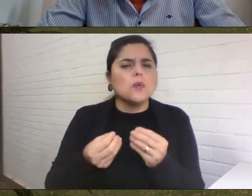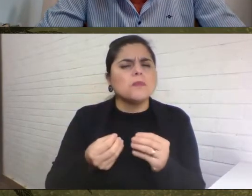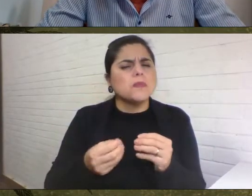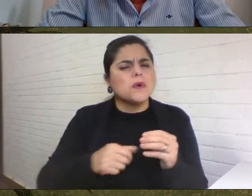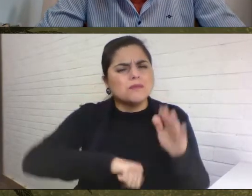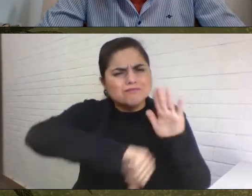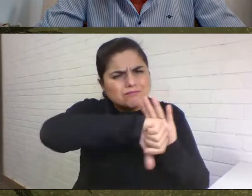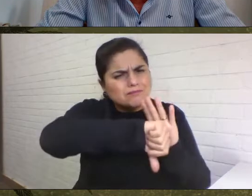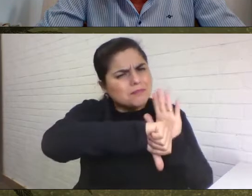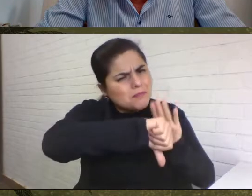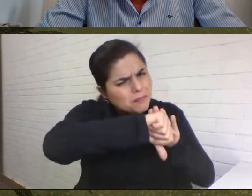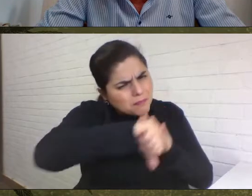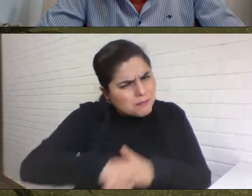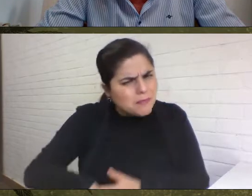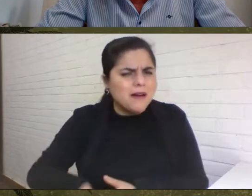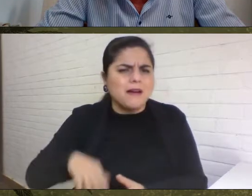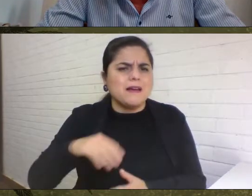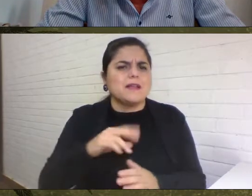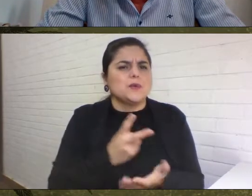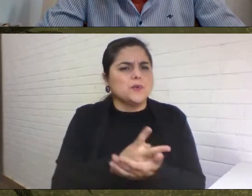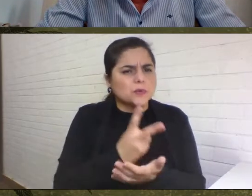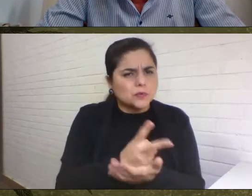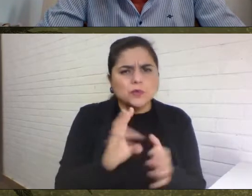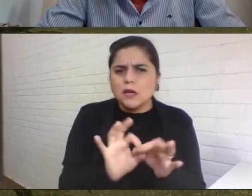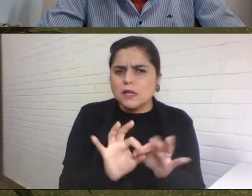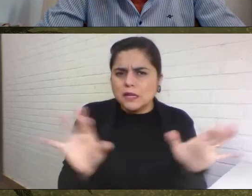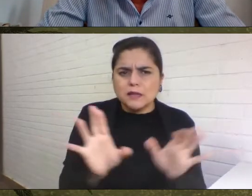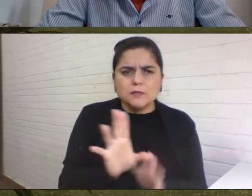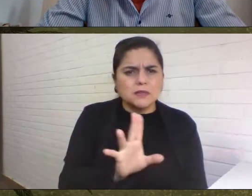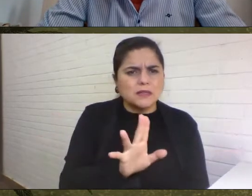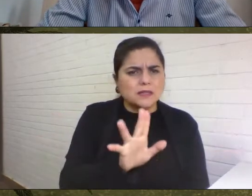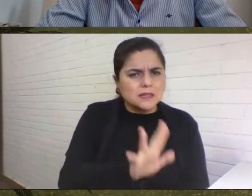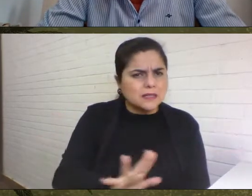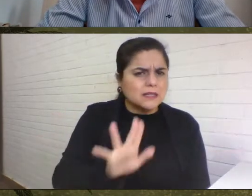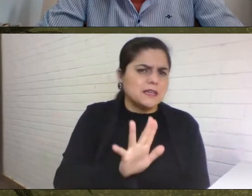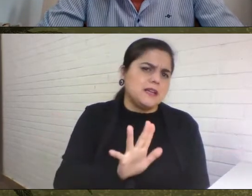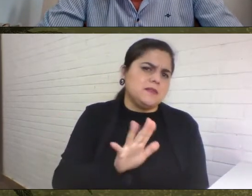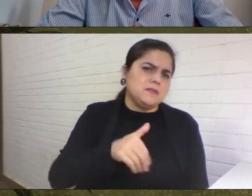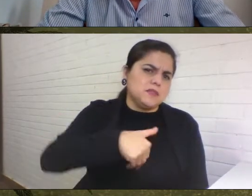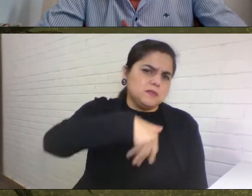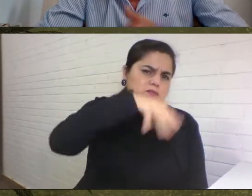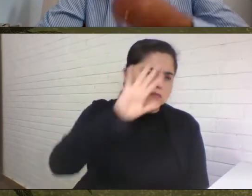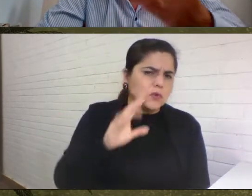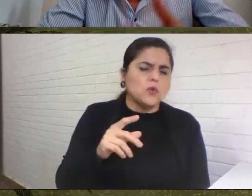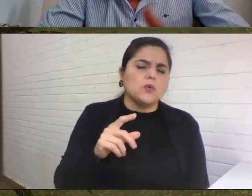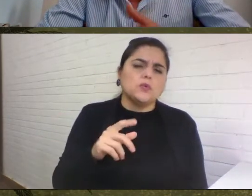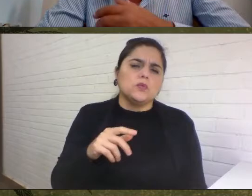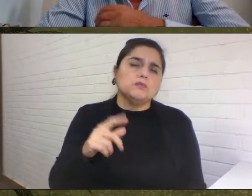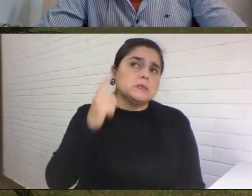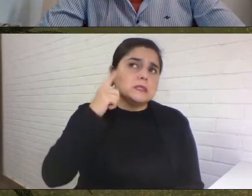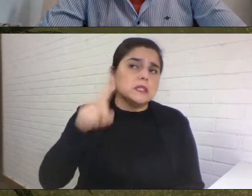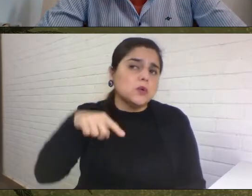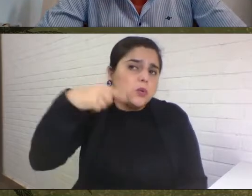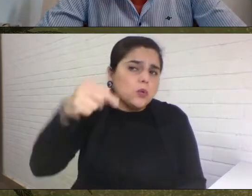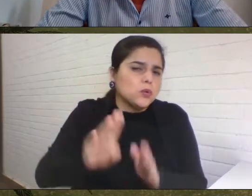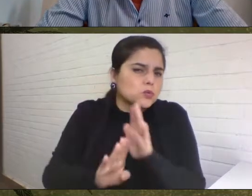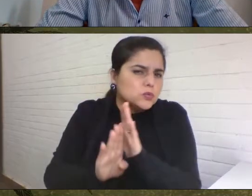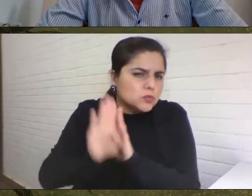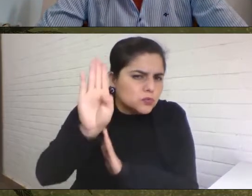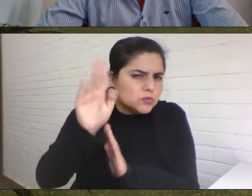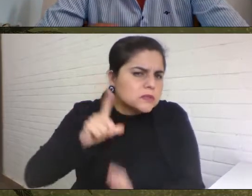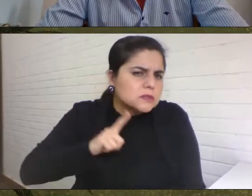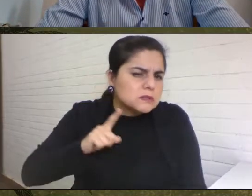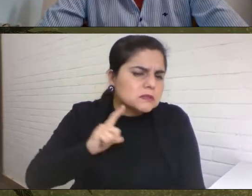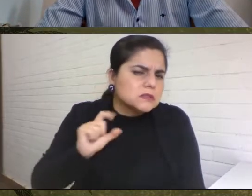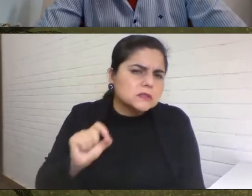do uso de cannabis para um quadro mais, diria, um quadro mais avançado,